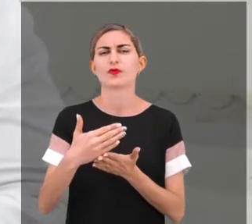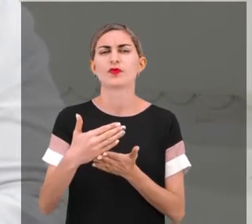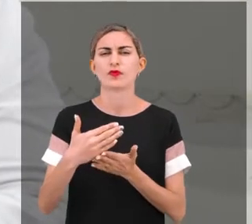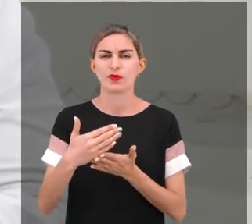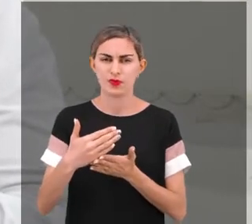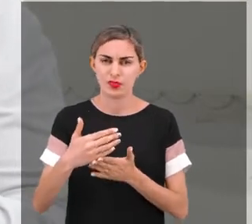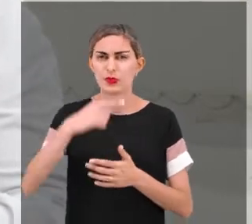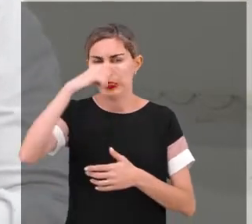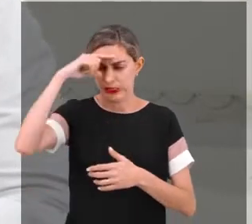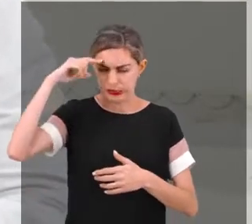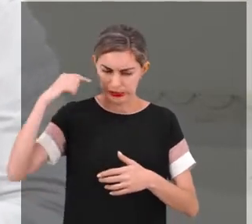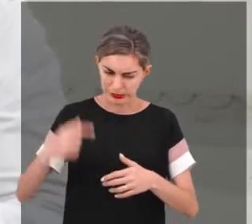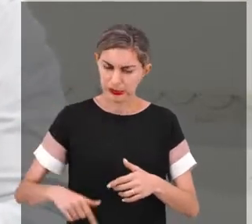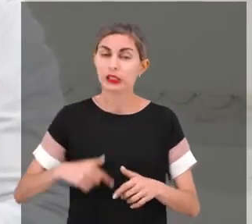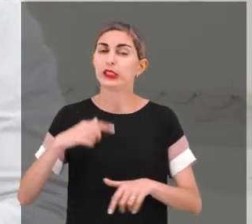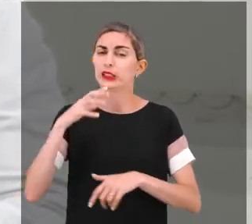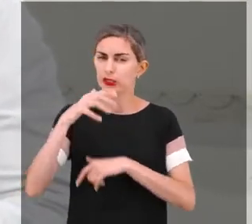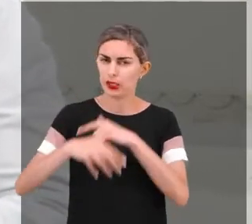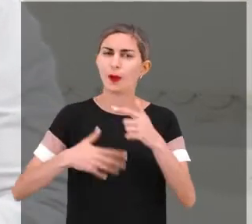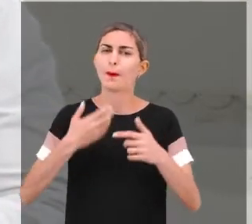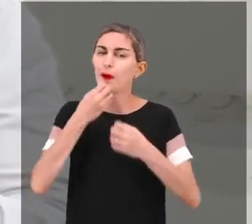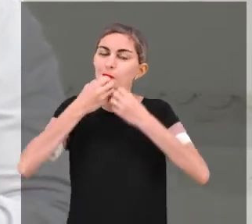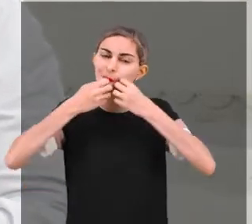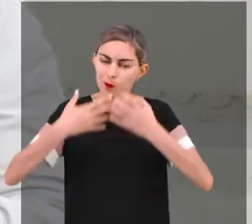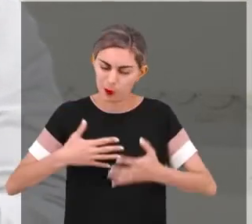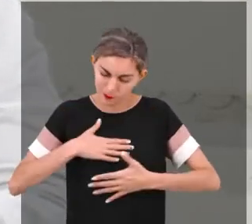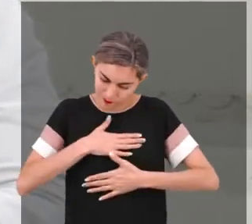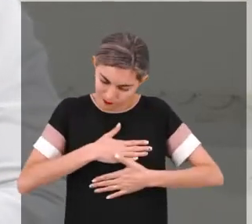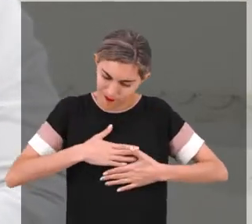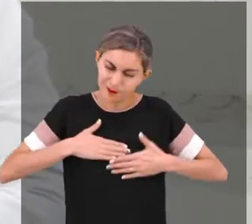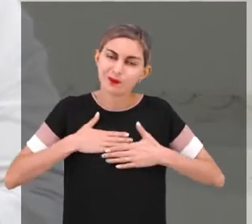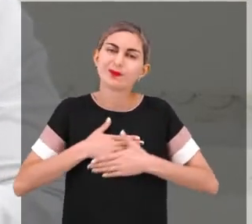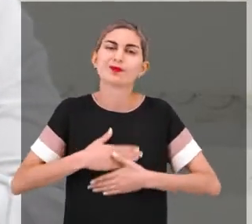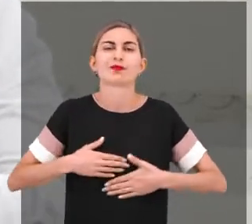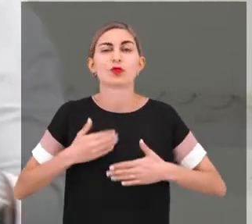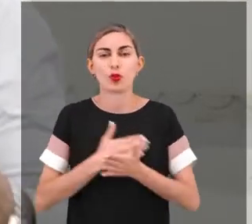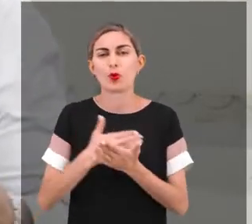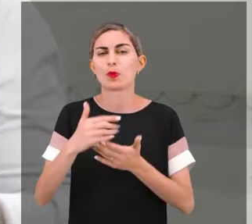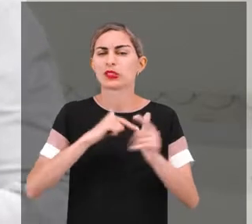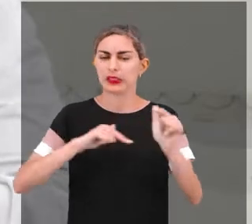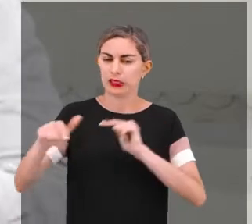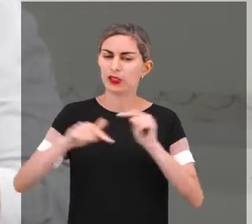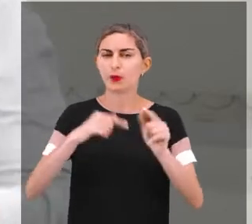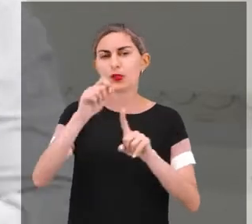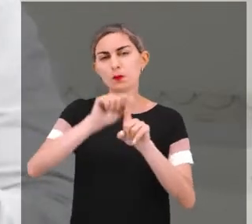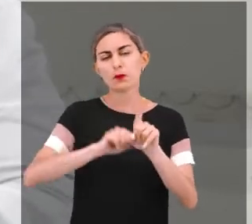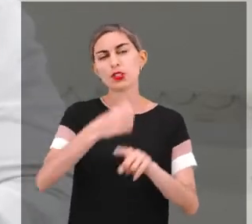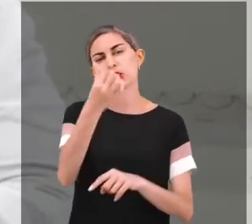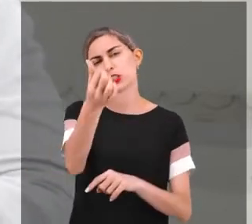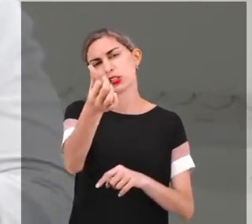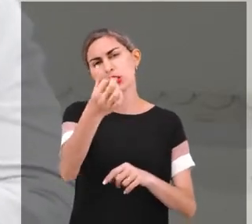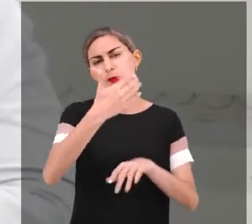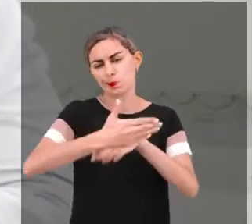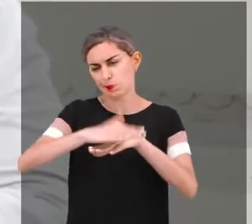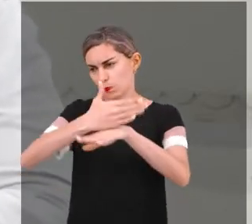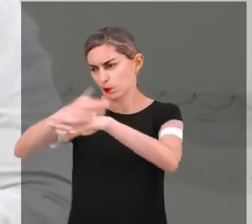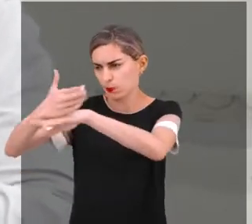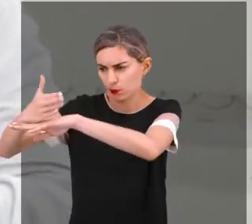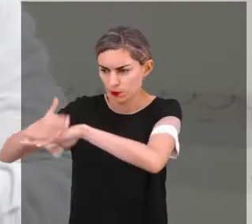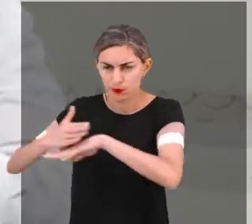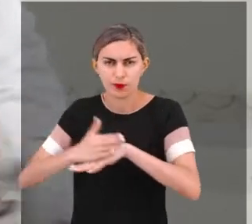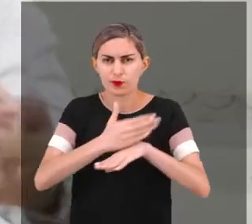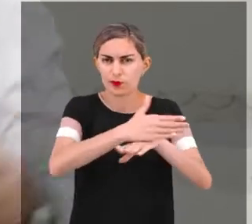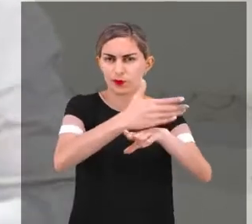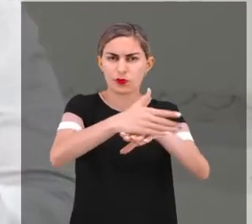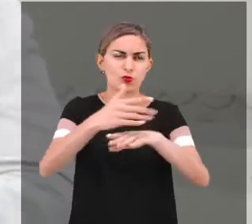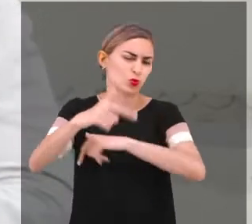princípio, árduo, mas gratificante. Nós começamos o trabalho passamos 6 meses dando treinamento